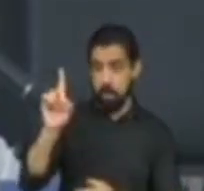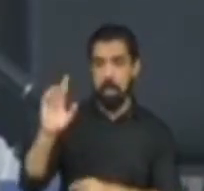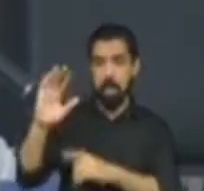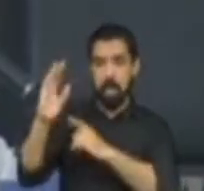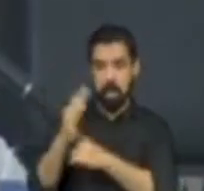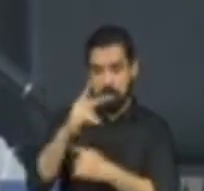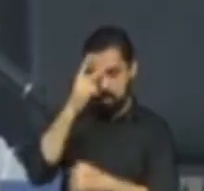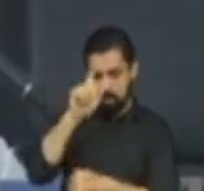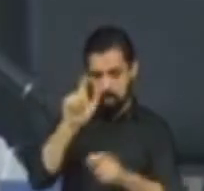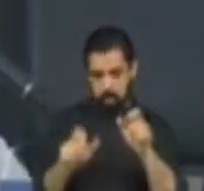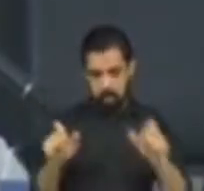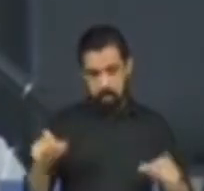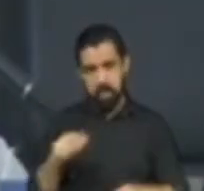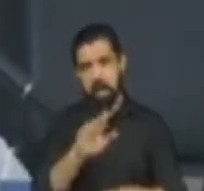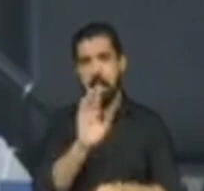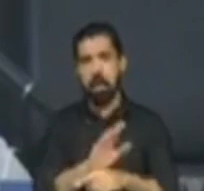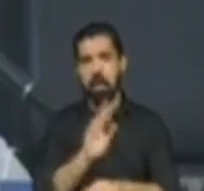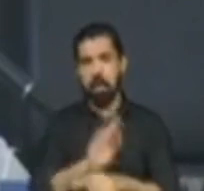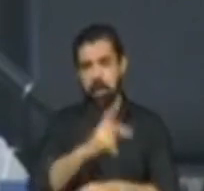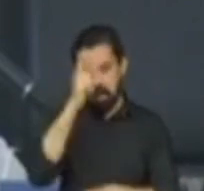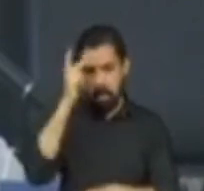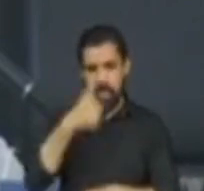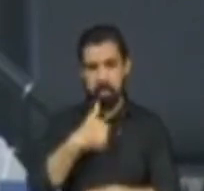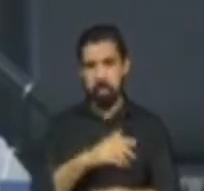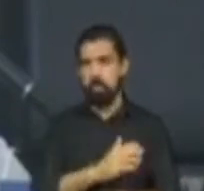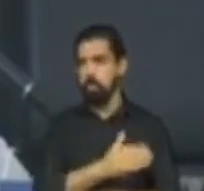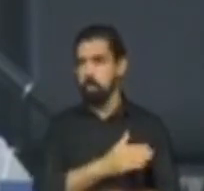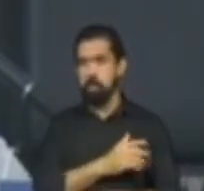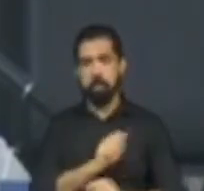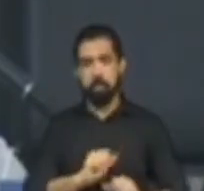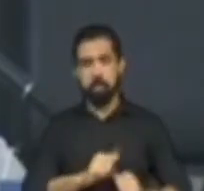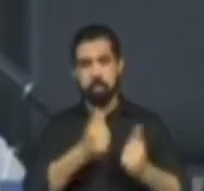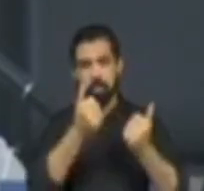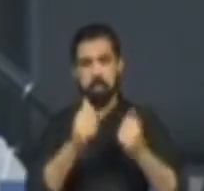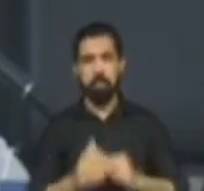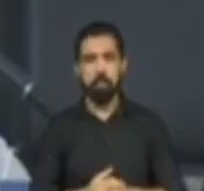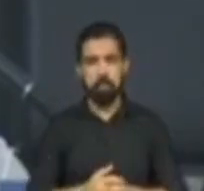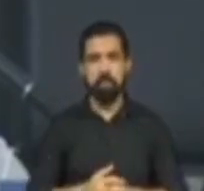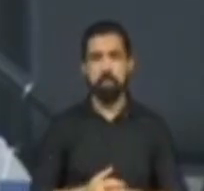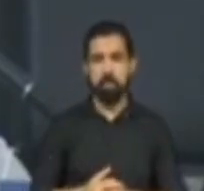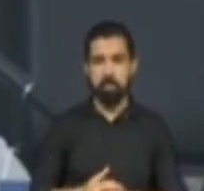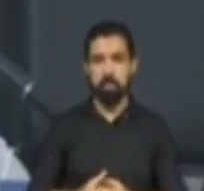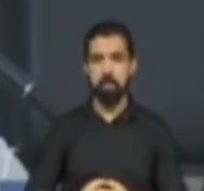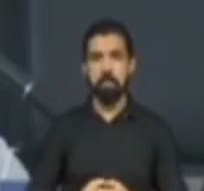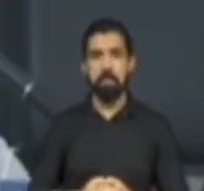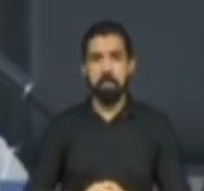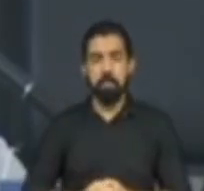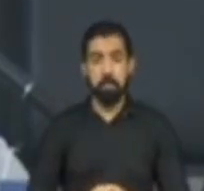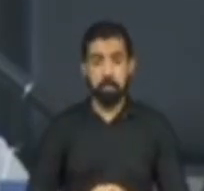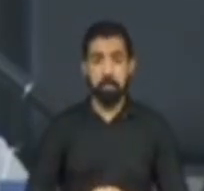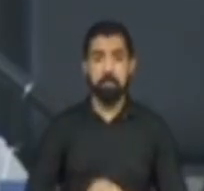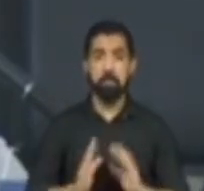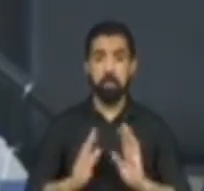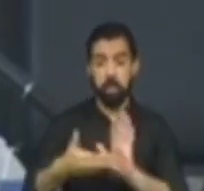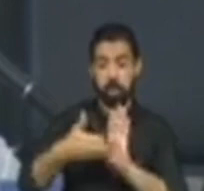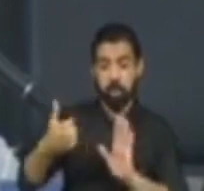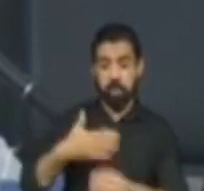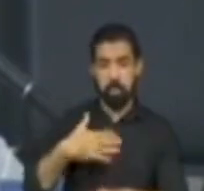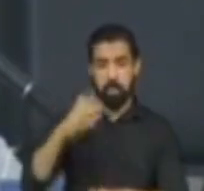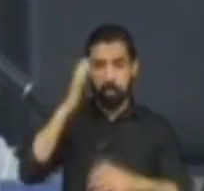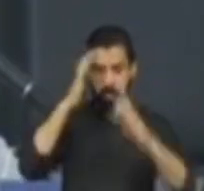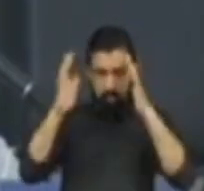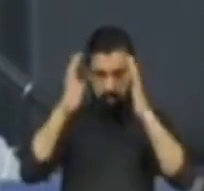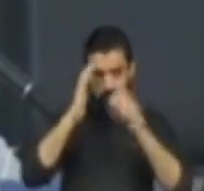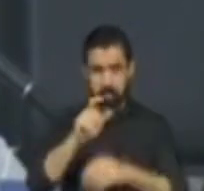homem. Foi a palavra de Deus que deixou, que tirou de dentro da minha mente a lasciva e a imoralidade, porque eu era um jovem, um